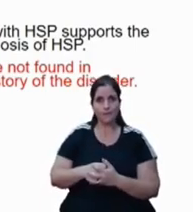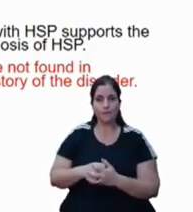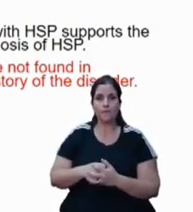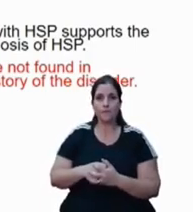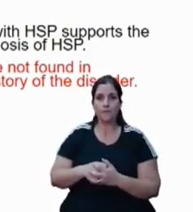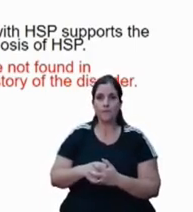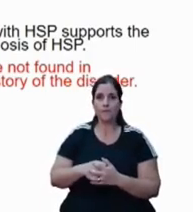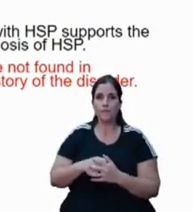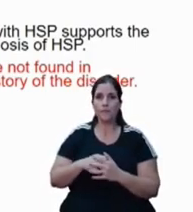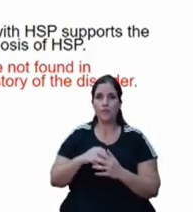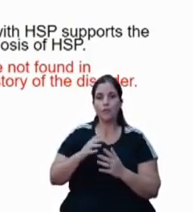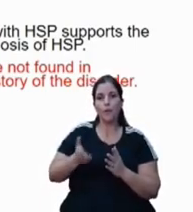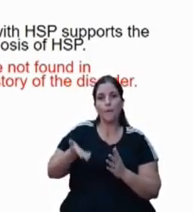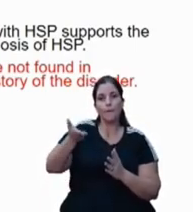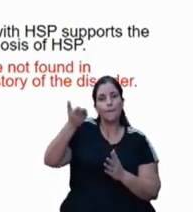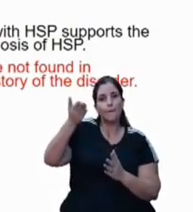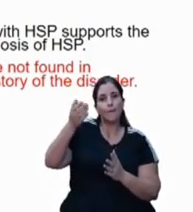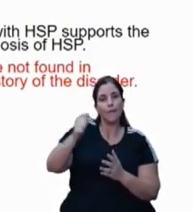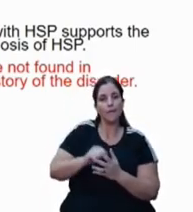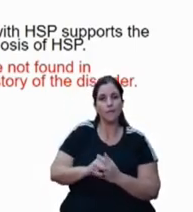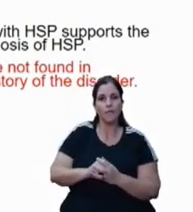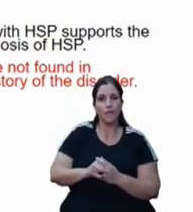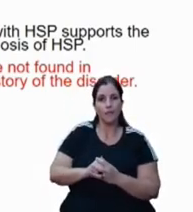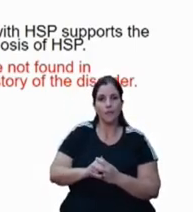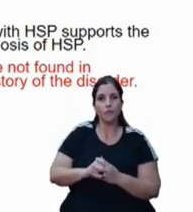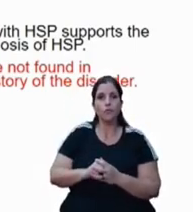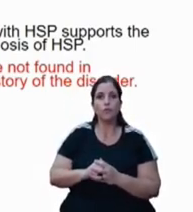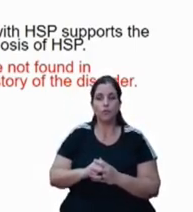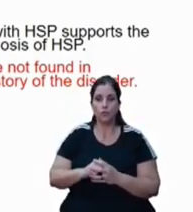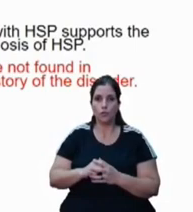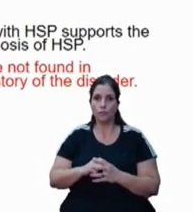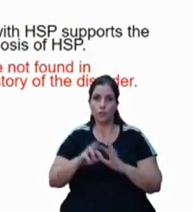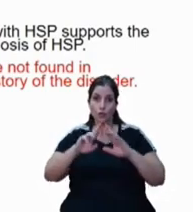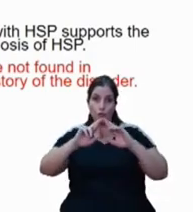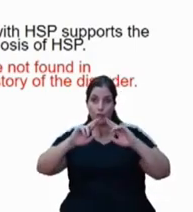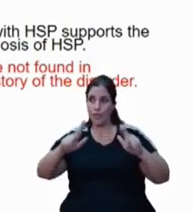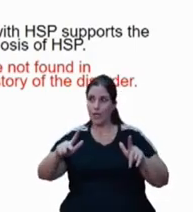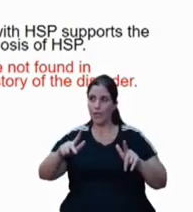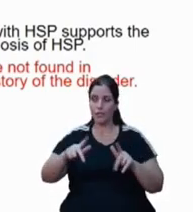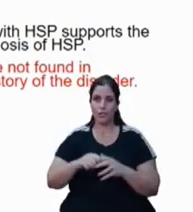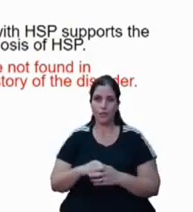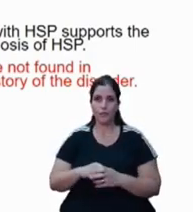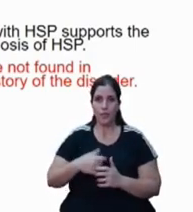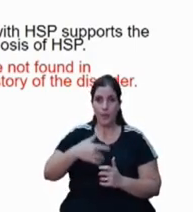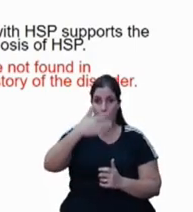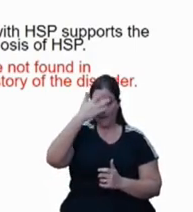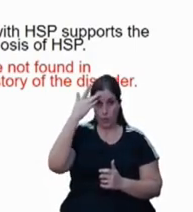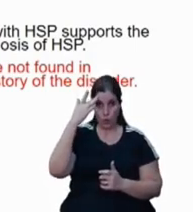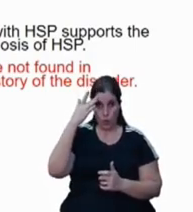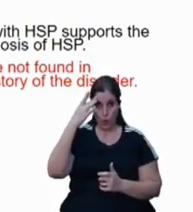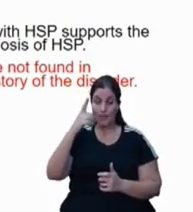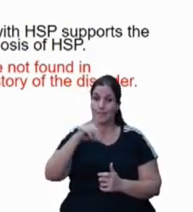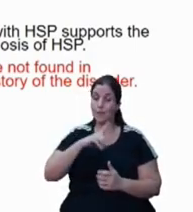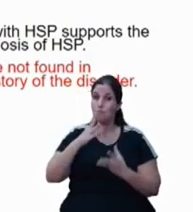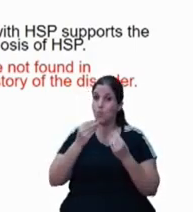de grau e proporção variáveis. Algumas pessoas possuem muita